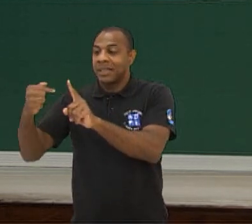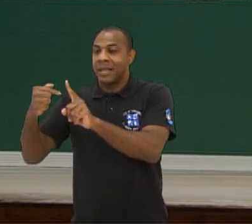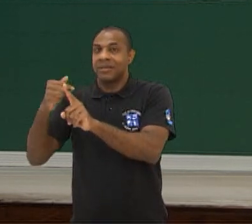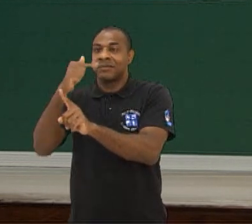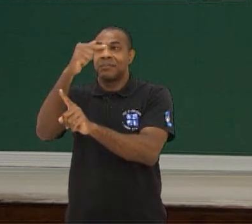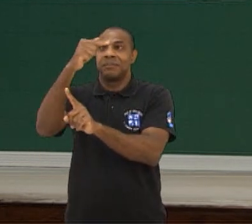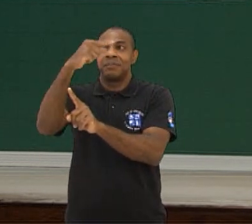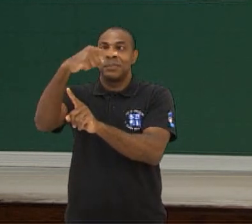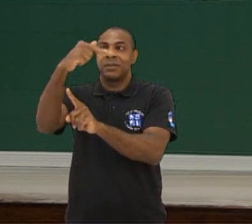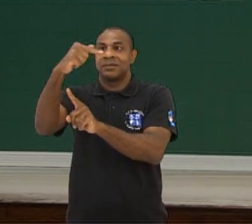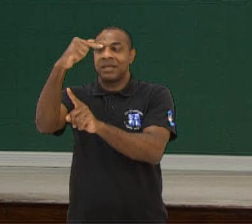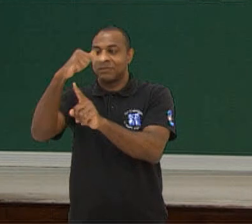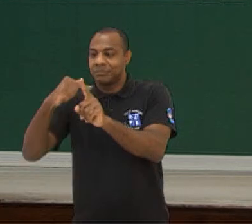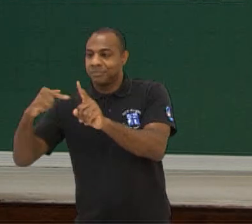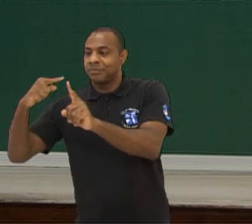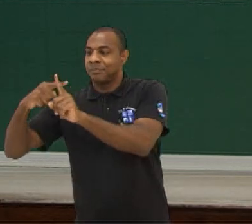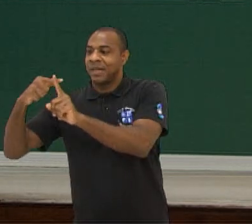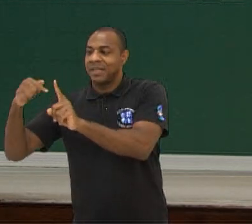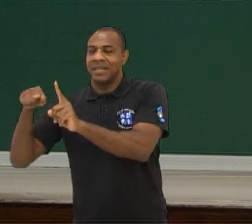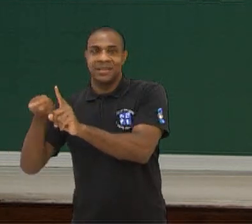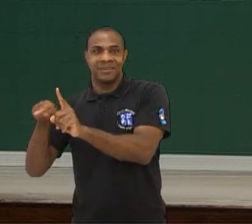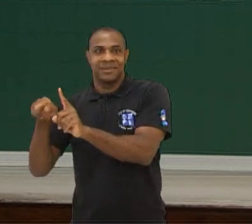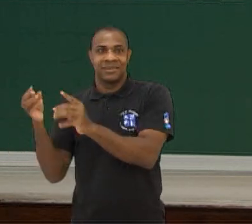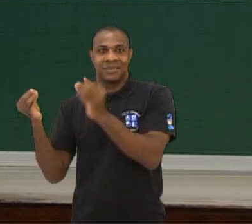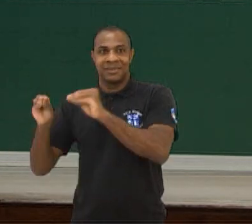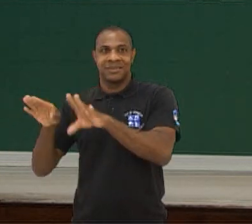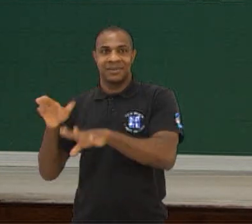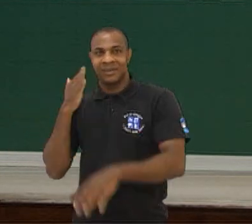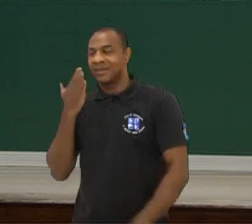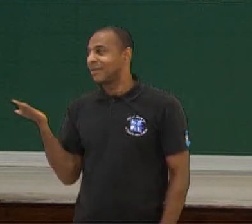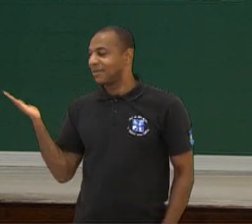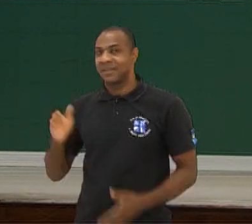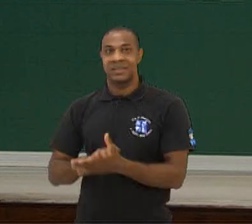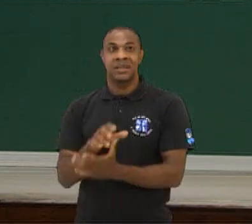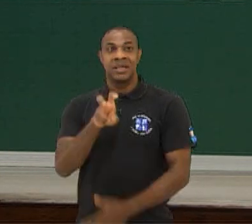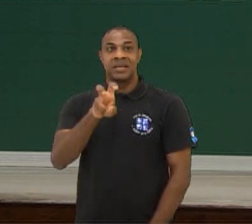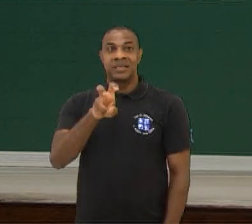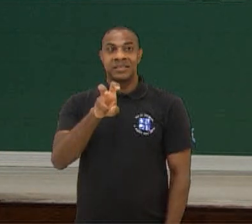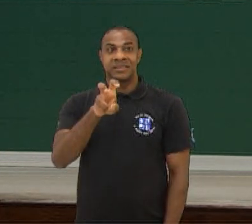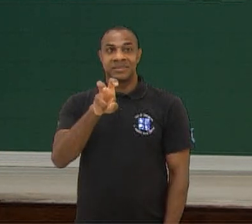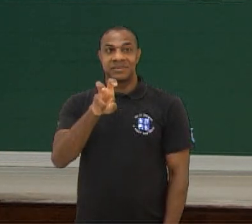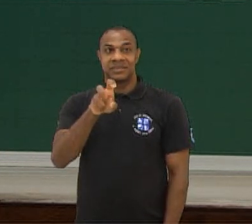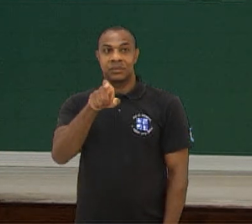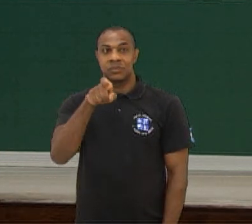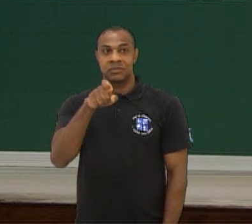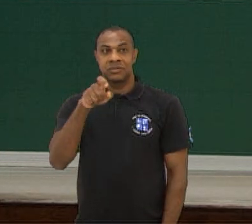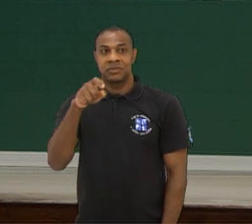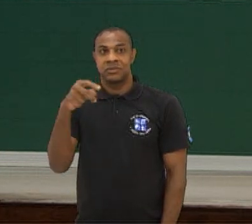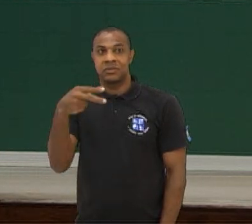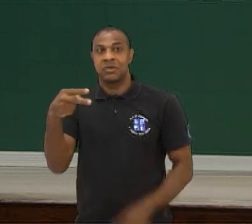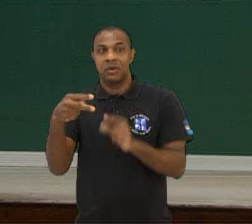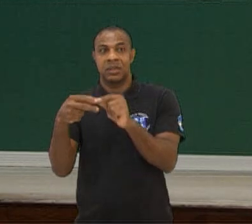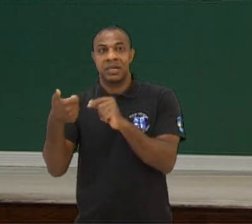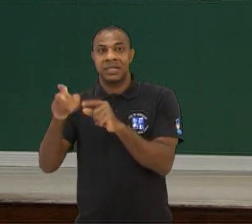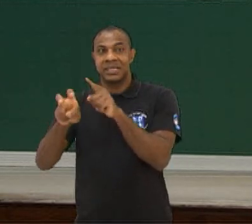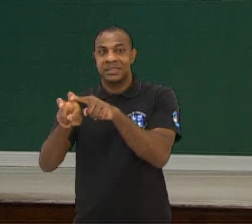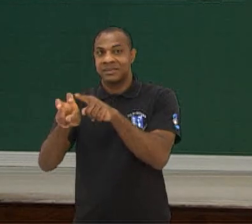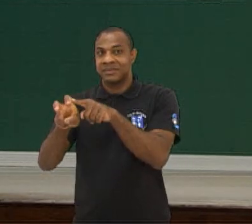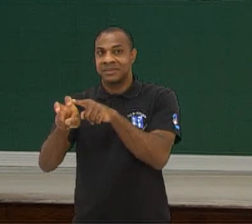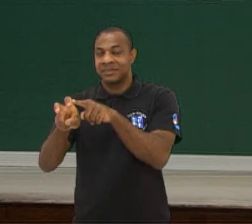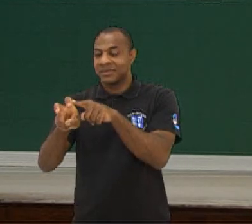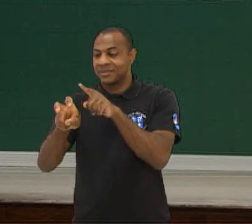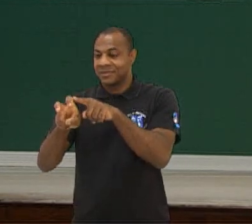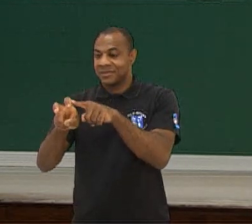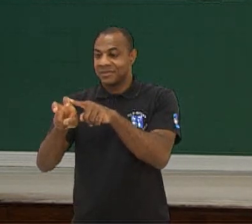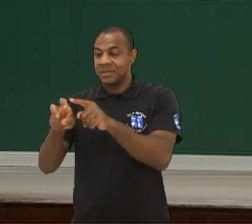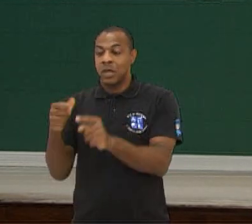multiplicando, né? O x está multiplicando por 5. Então, ele vai passar, eu vou dividir por 5 para achar x. Então, se eu dividir